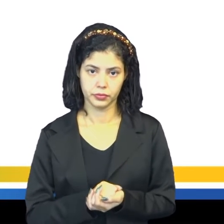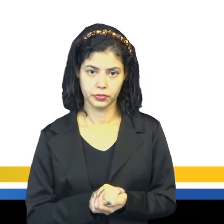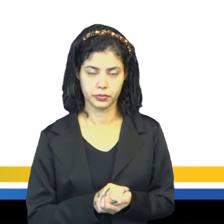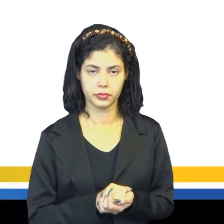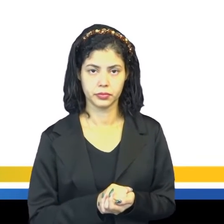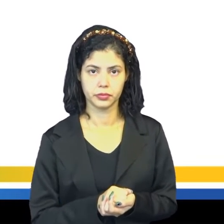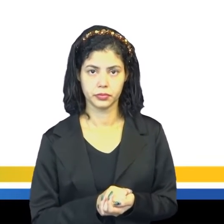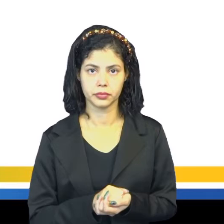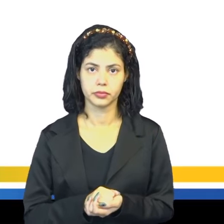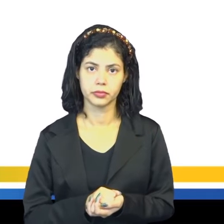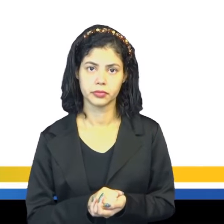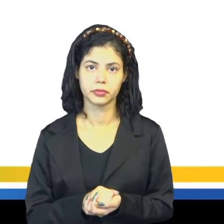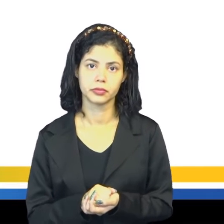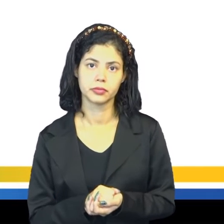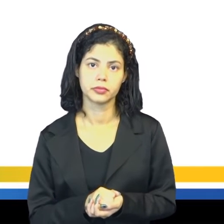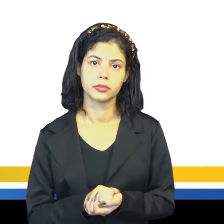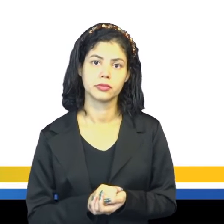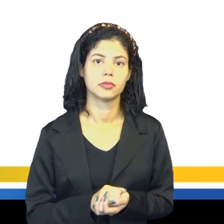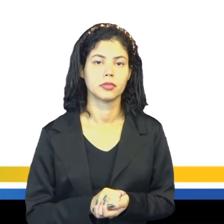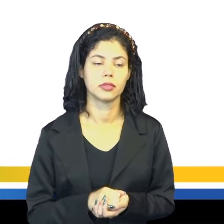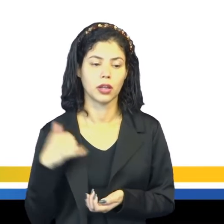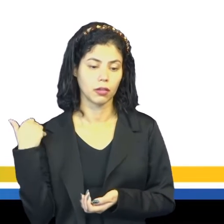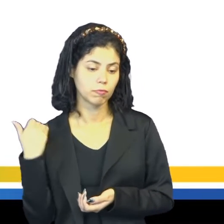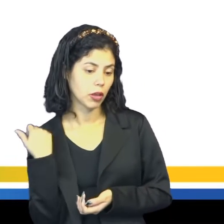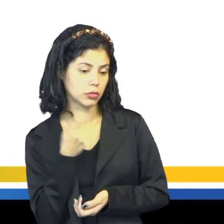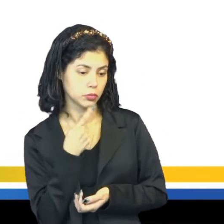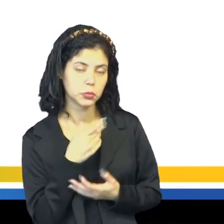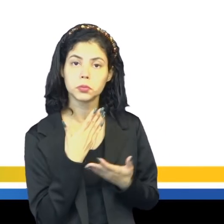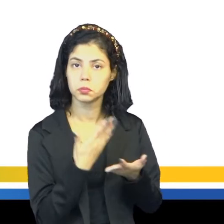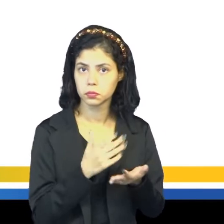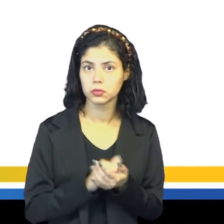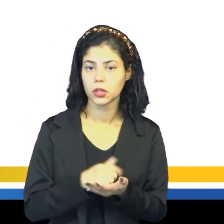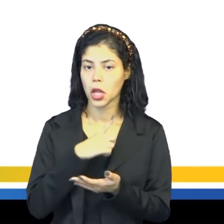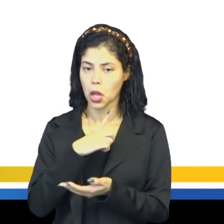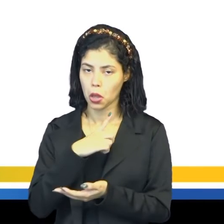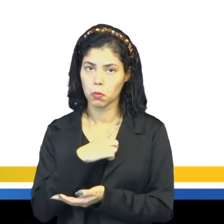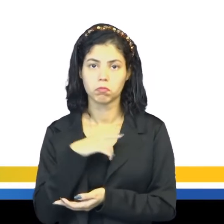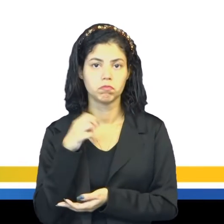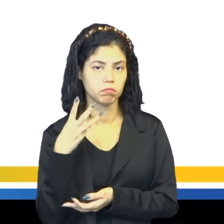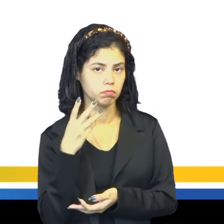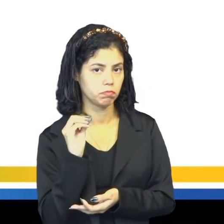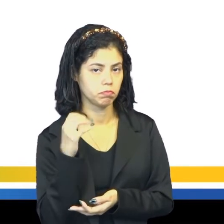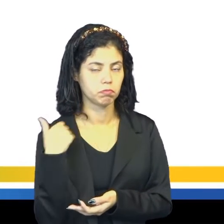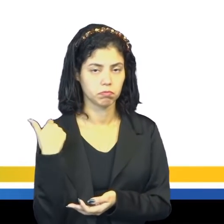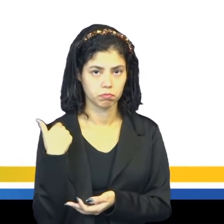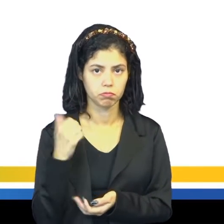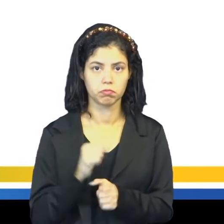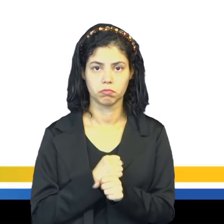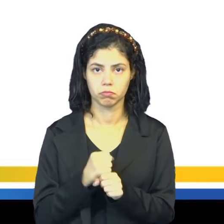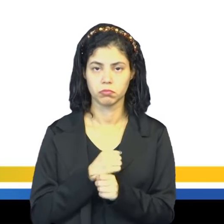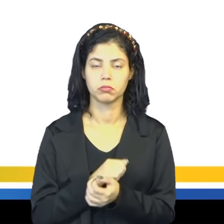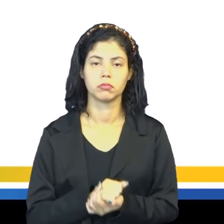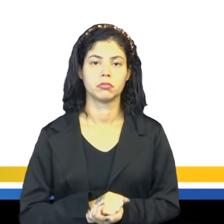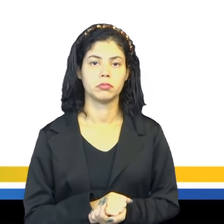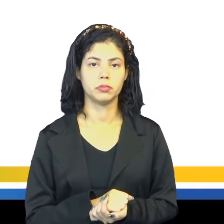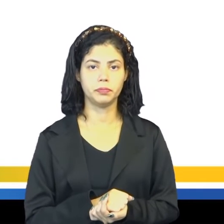30 years old. Ela está dizendo a idade dela, né? Eu tenho 30 anos de